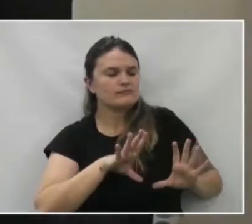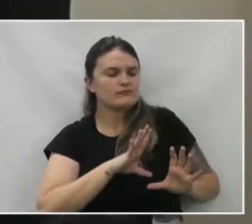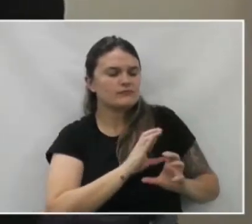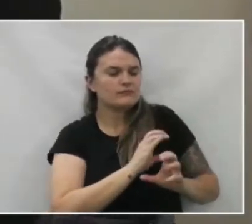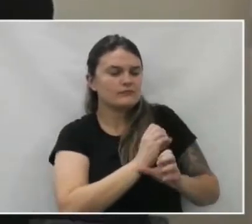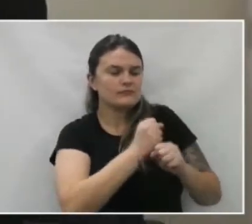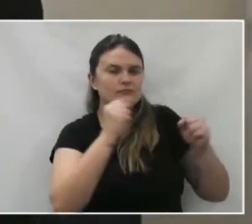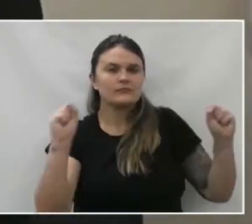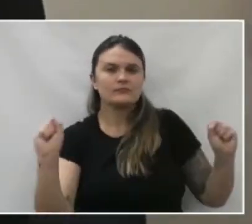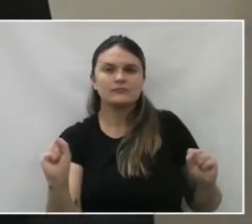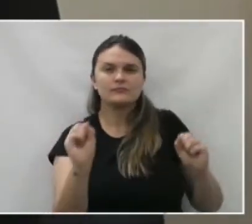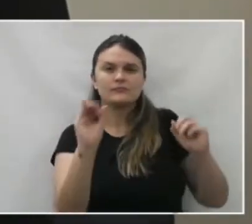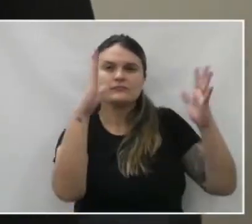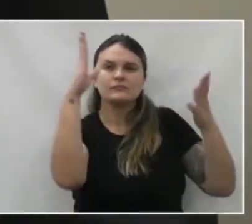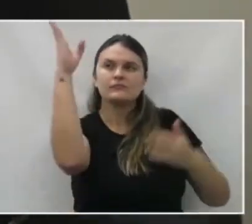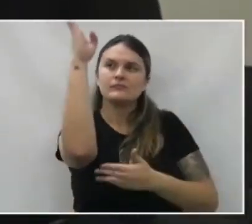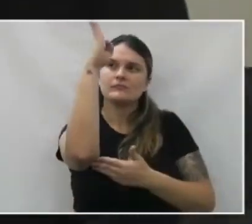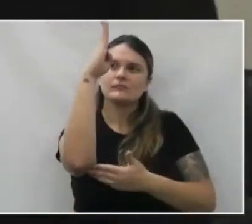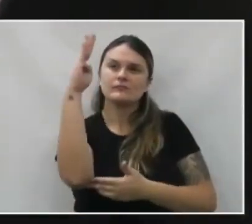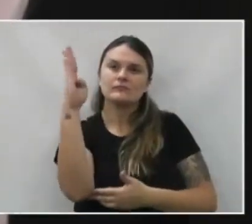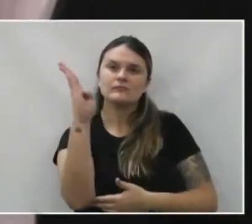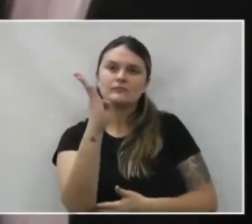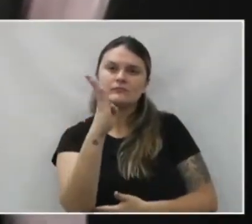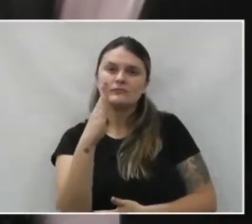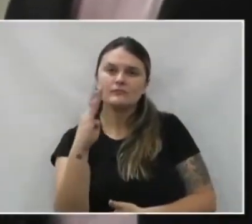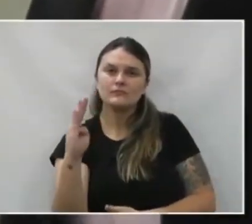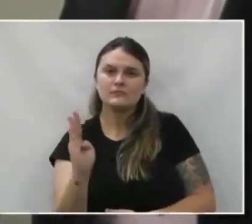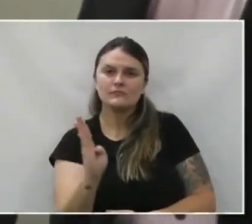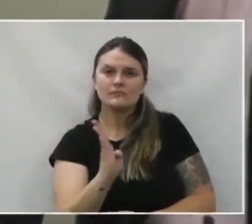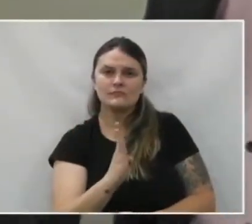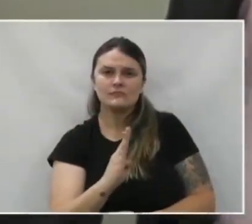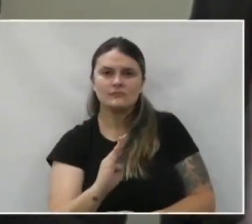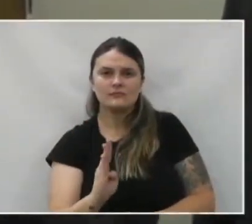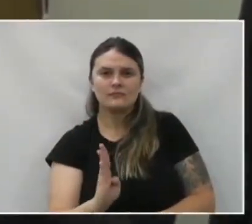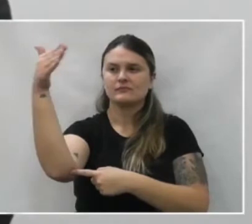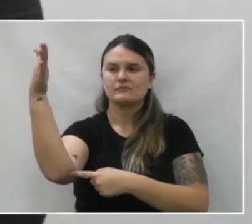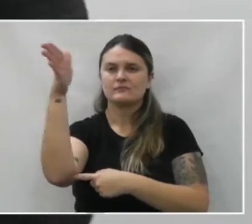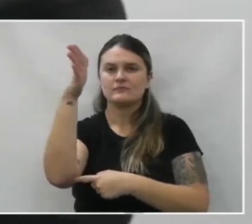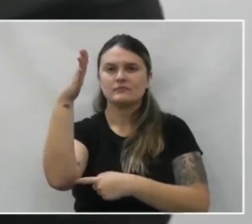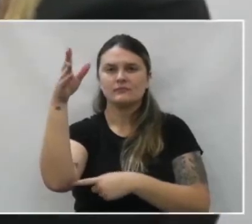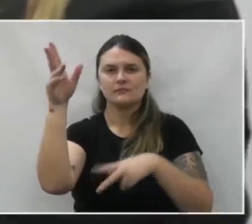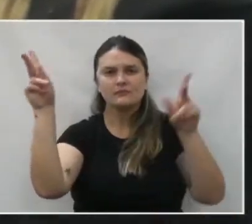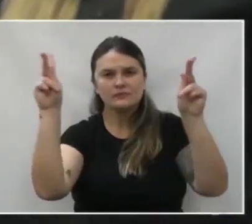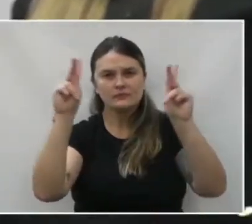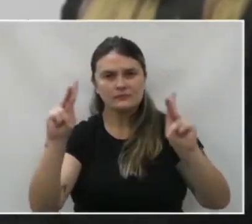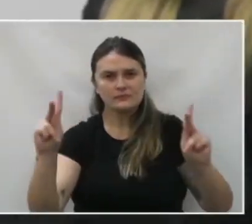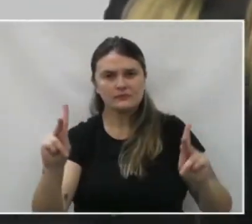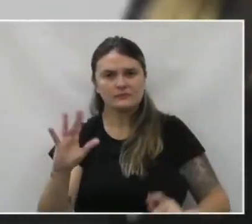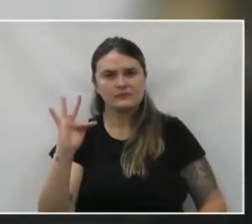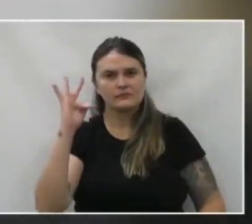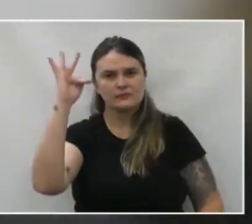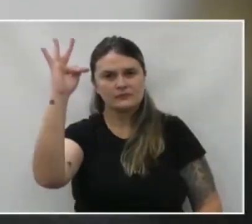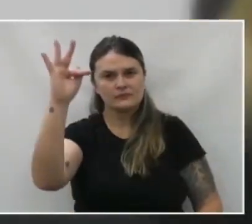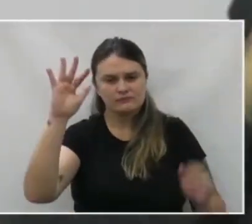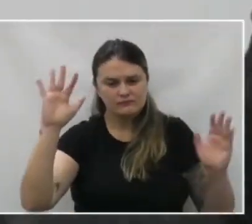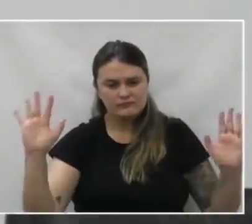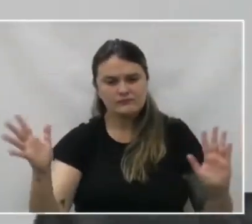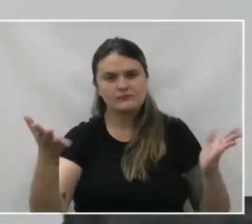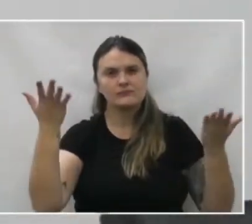33ª legislatura da Câmara Municipal de União da Vitória, Estado do Paraná. Iniciando os trabalhos, convidamos a todos para que, em